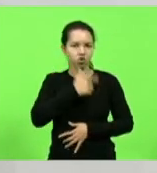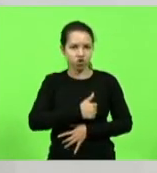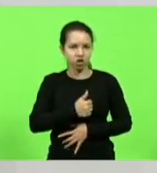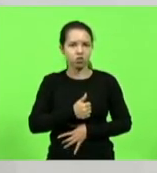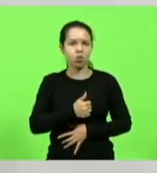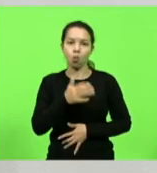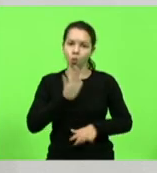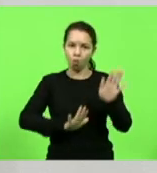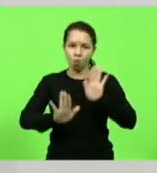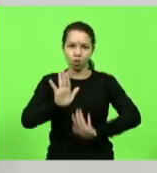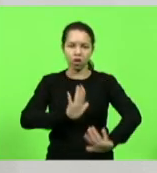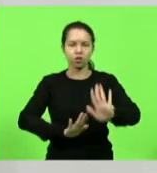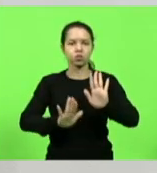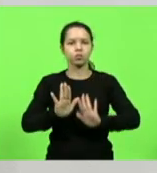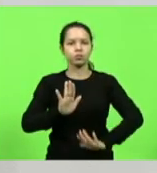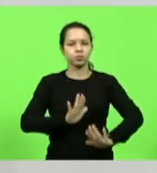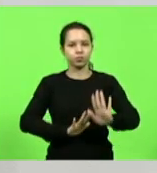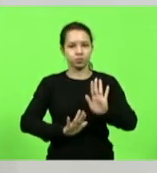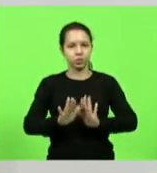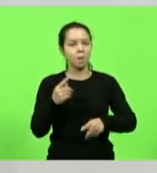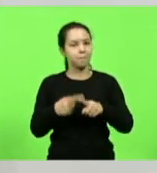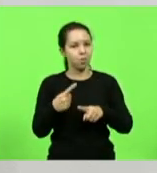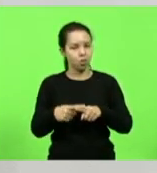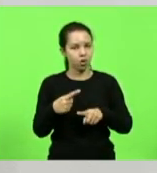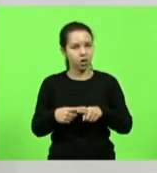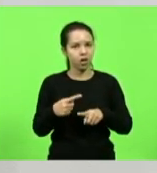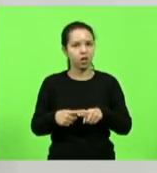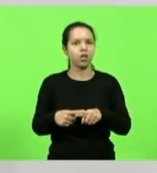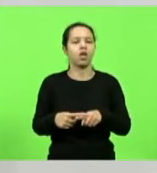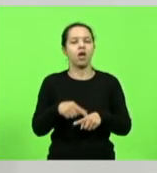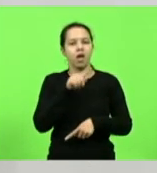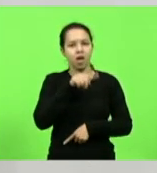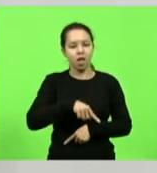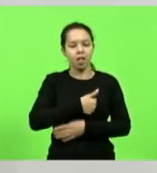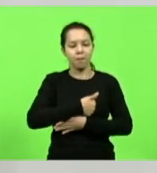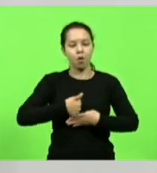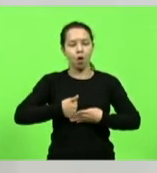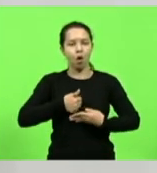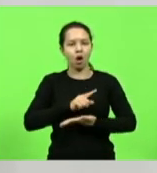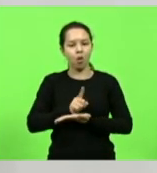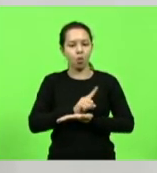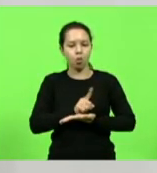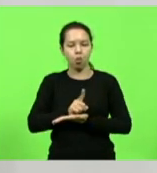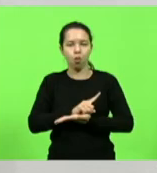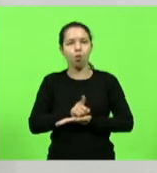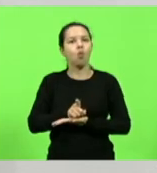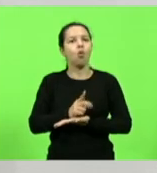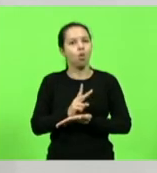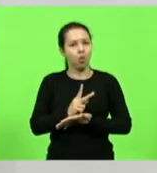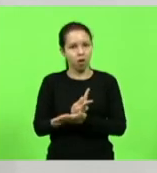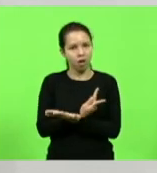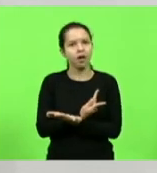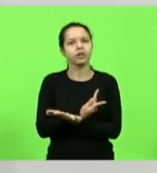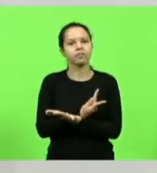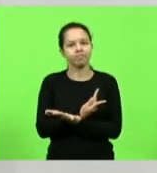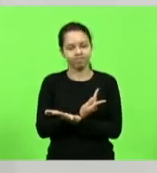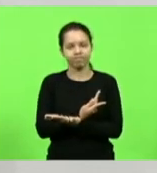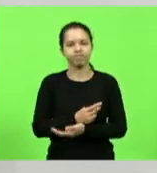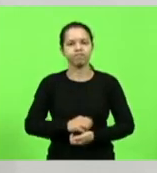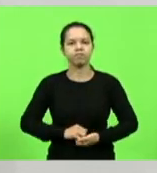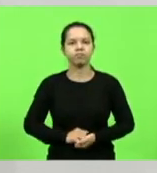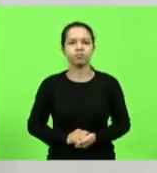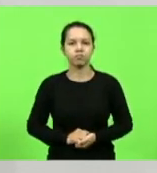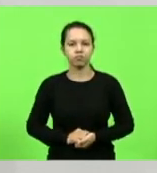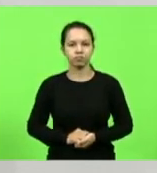cuidado. Cuidado. Porque a bússola moral desse indivíduo, deve ser muito torta.